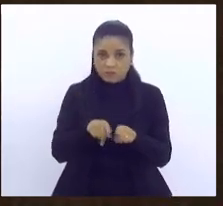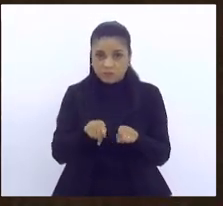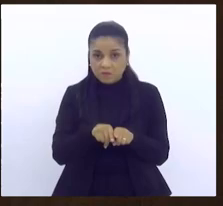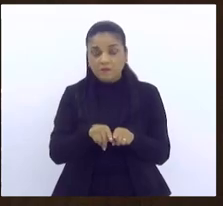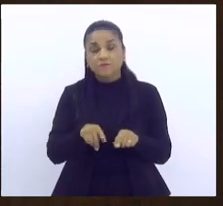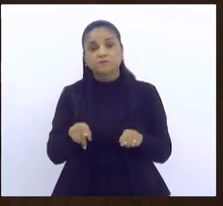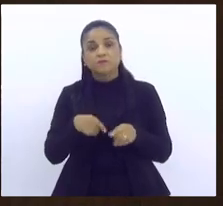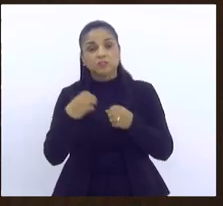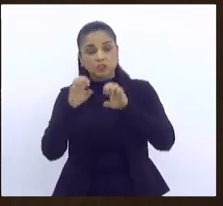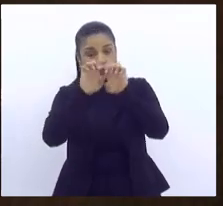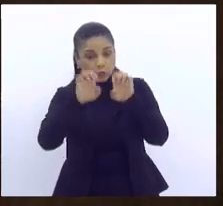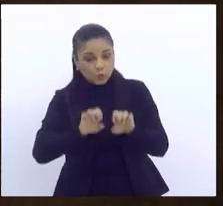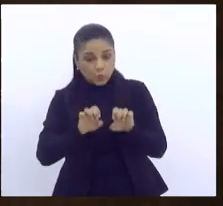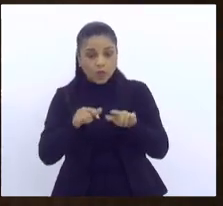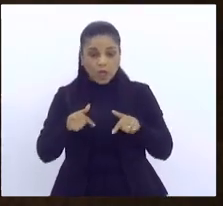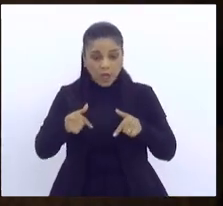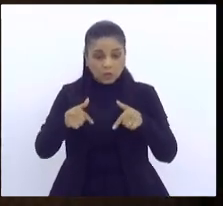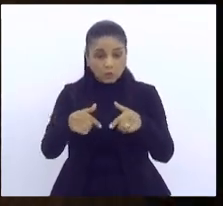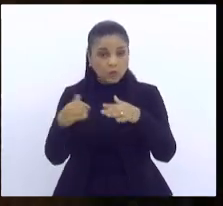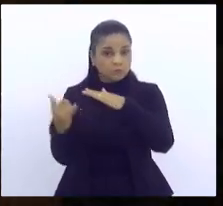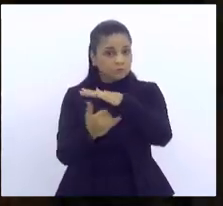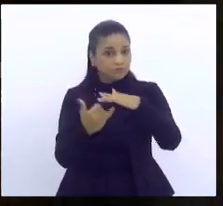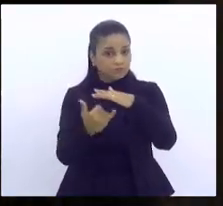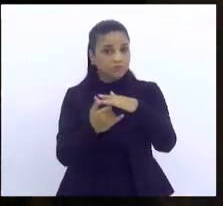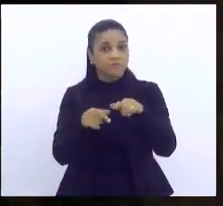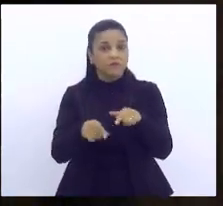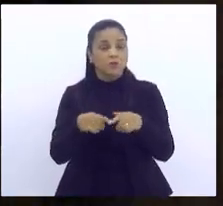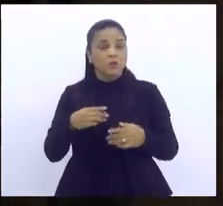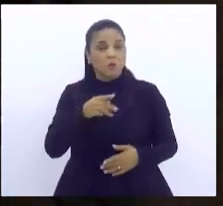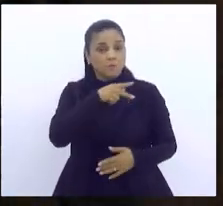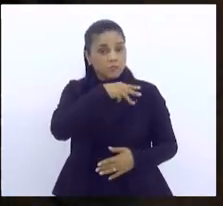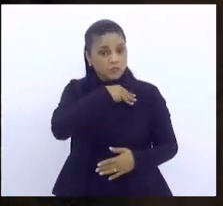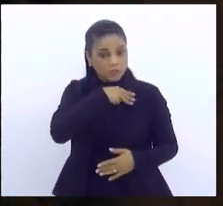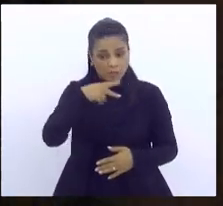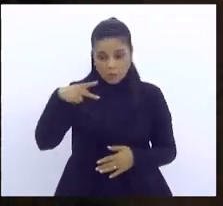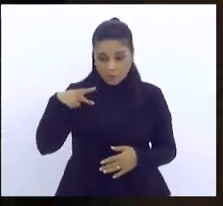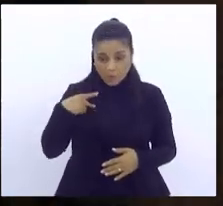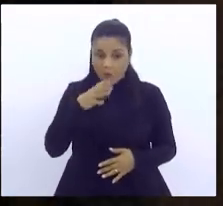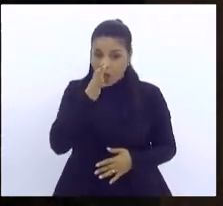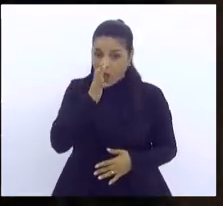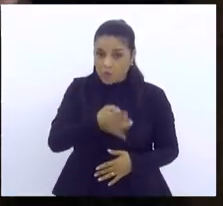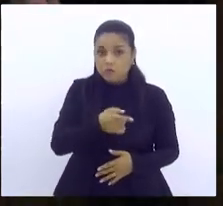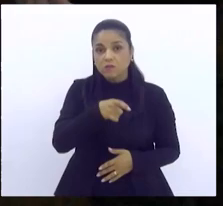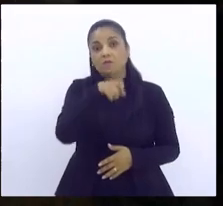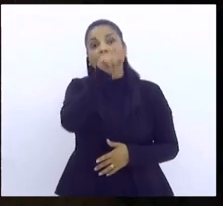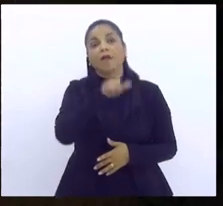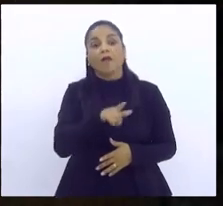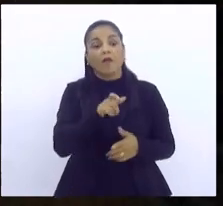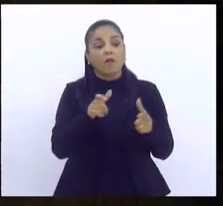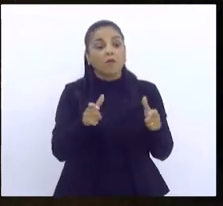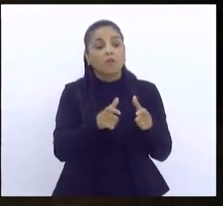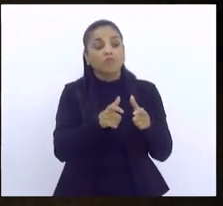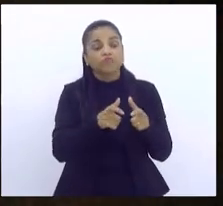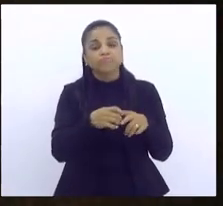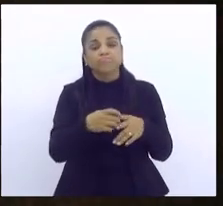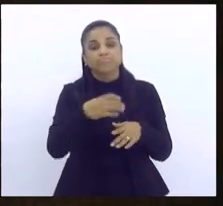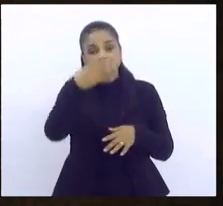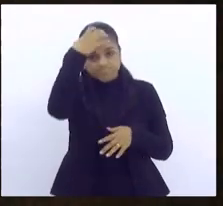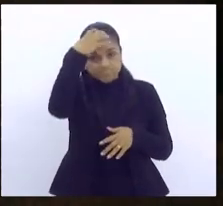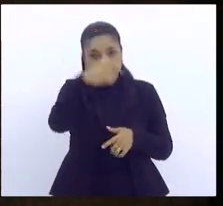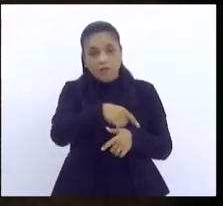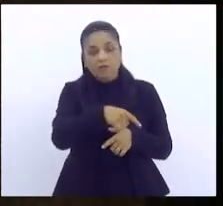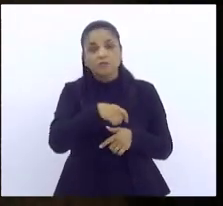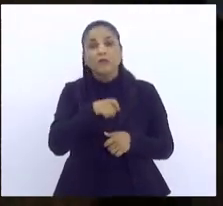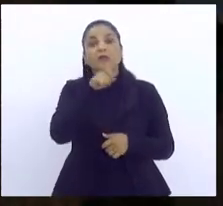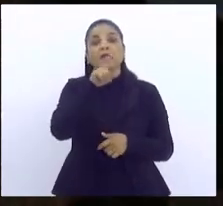essas estruturas também atuando. A gente precisa ver o Ministério Público acusando quem precisa ser acusado. Cadê a acusação em